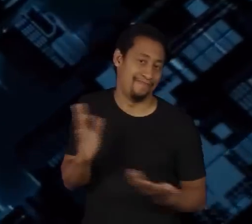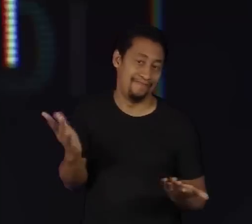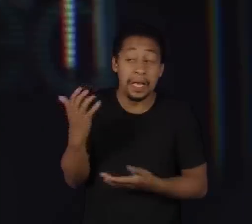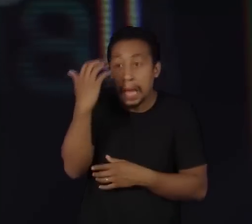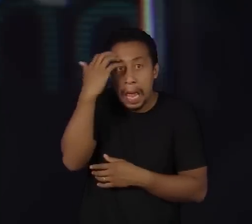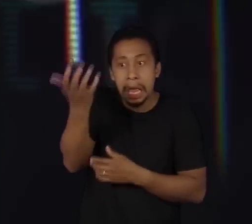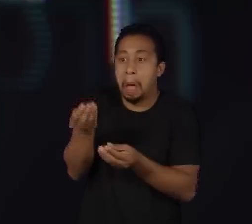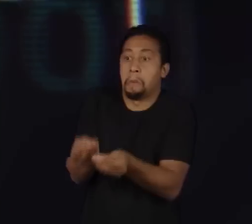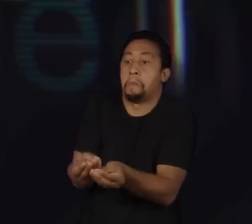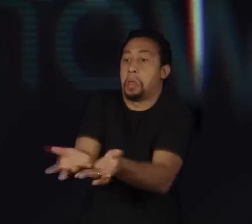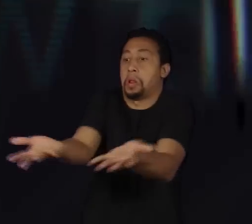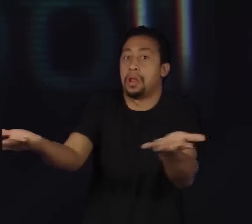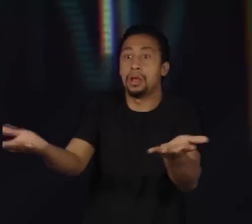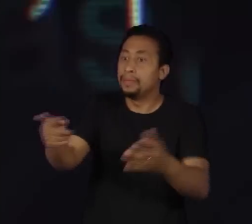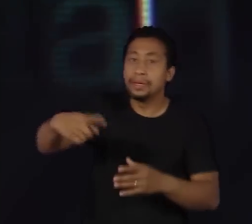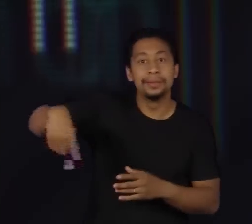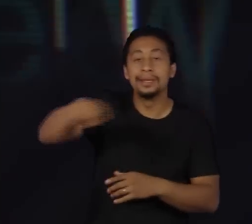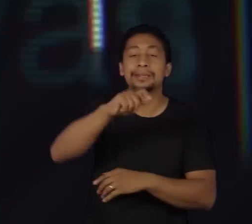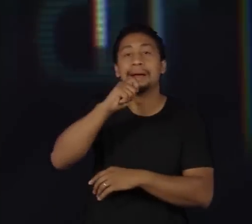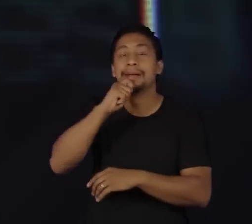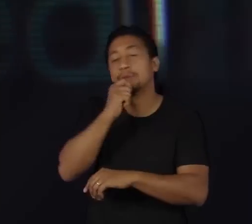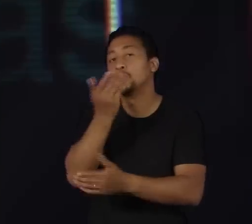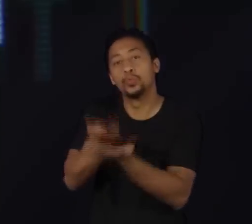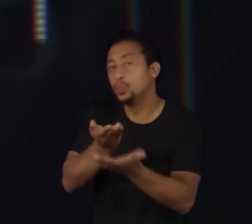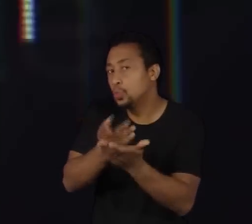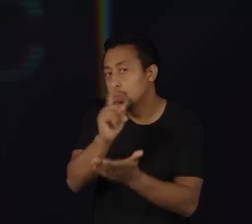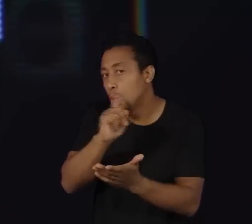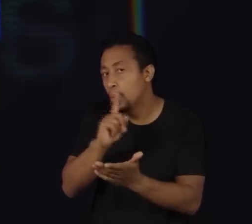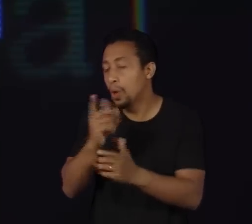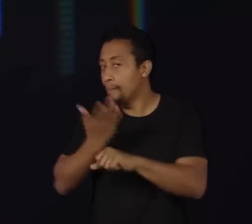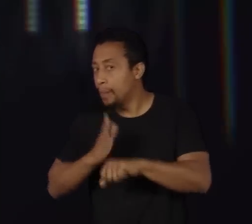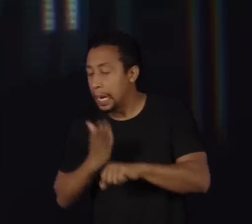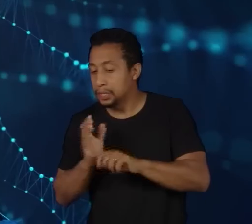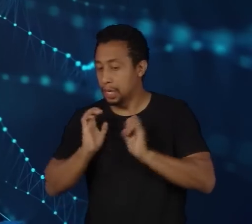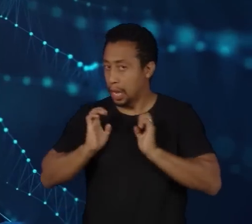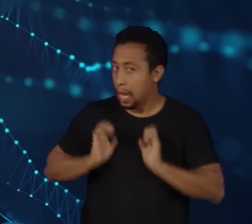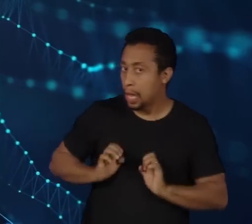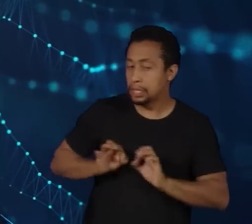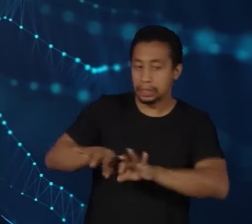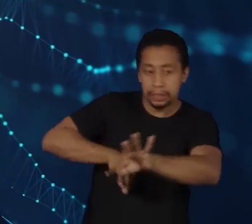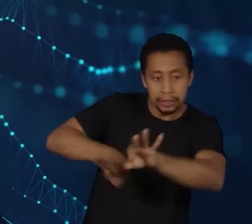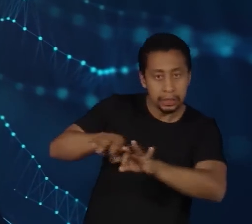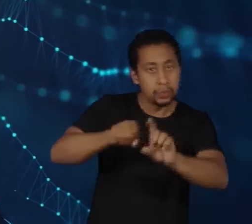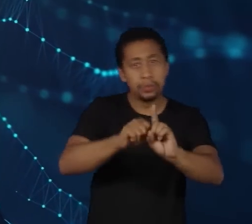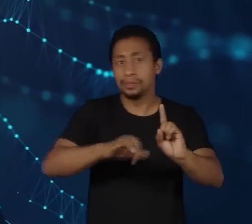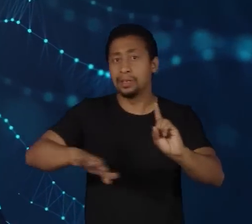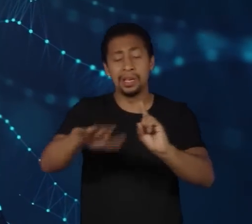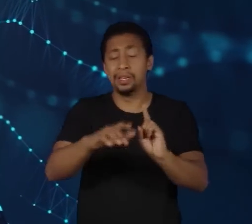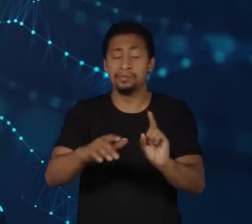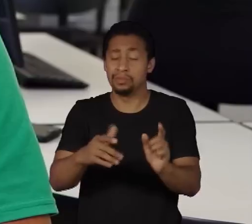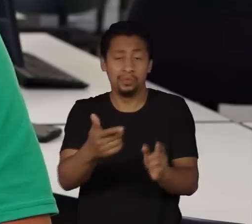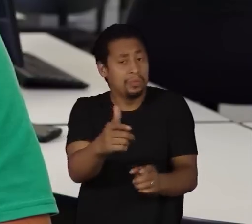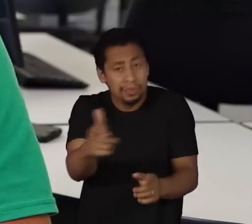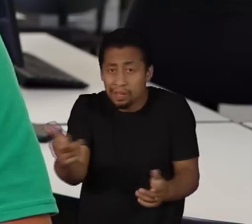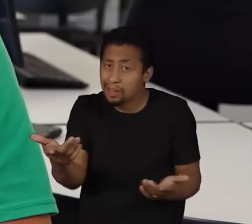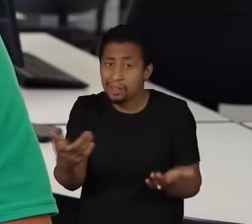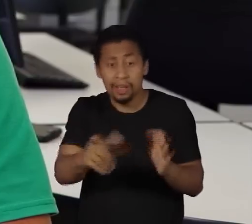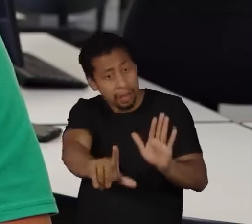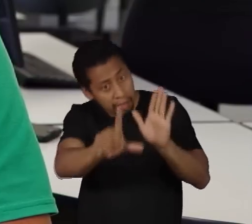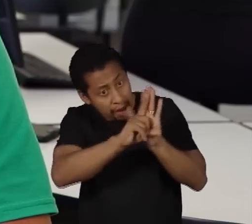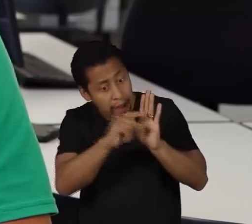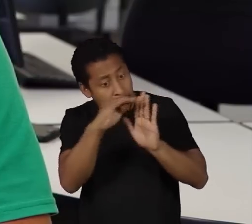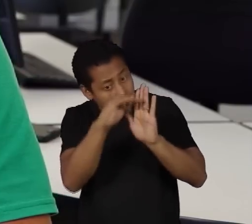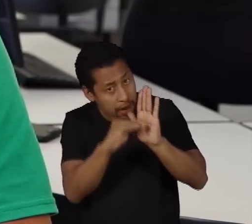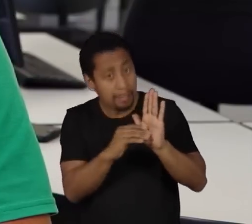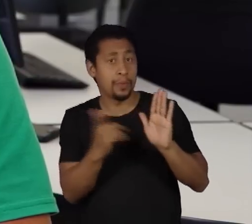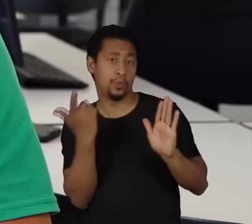sociedade sem ter um preparo ético, sem ter um preparo social, inclusive a legislação, para podermos utilizar